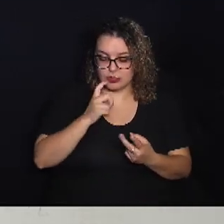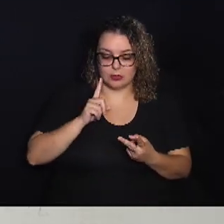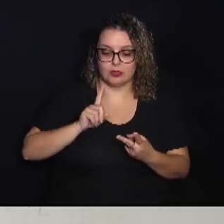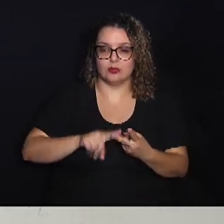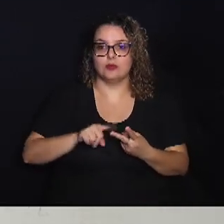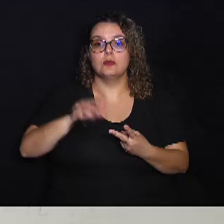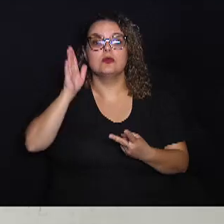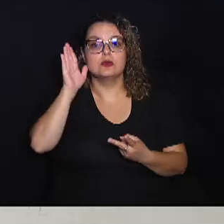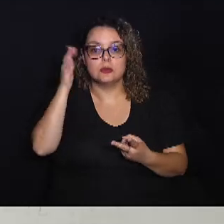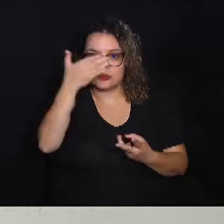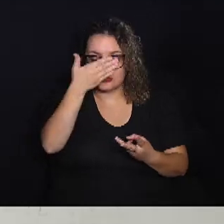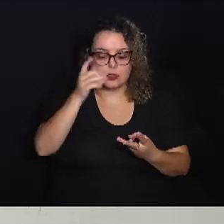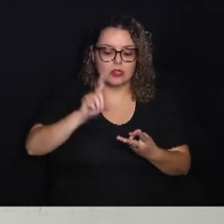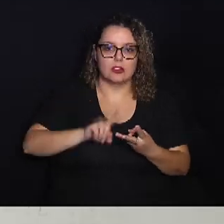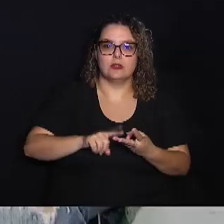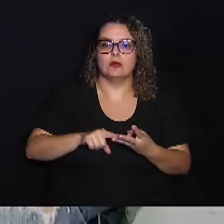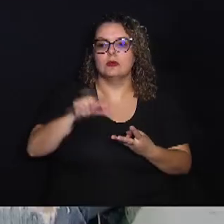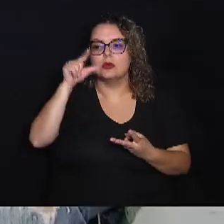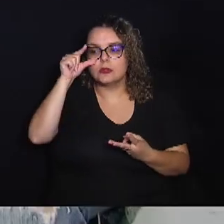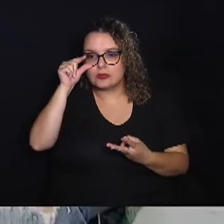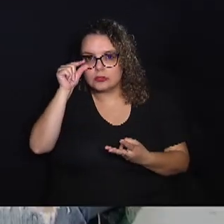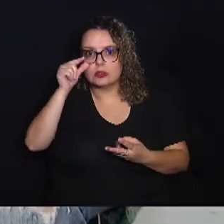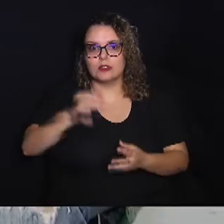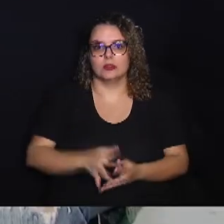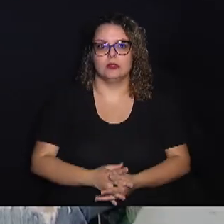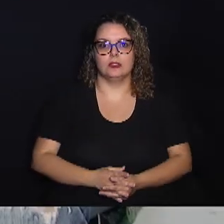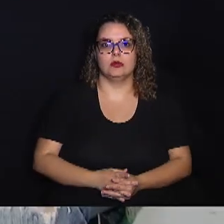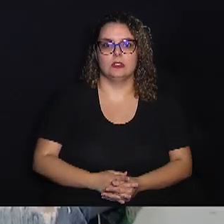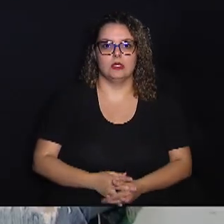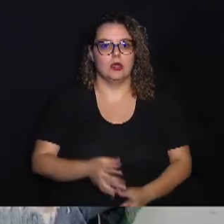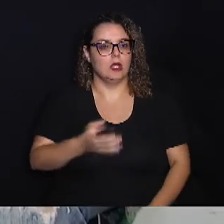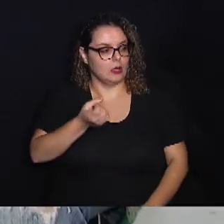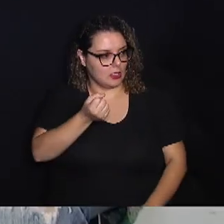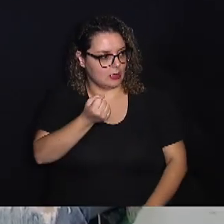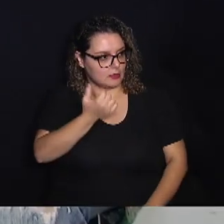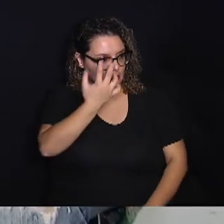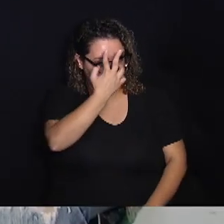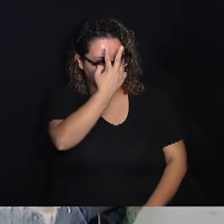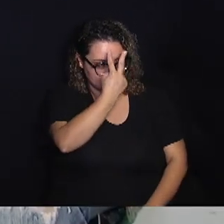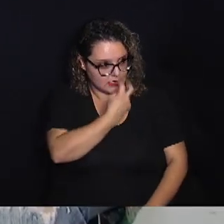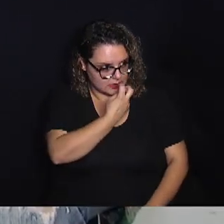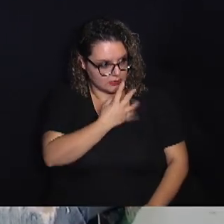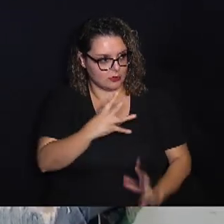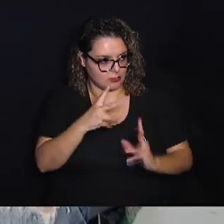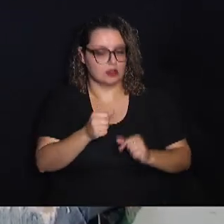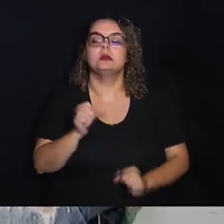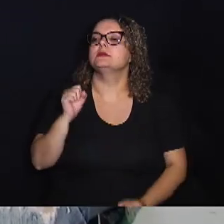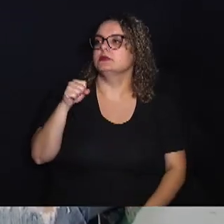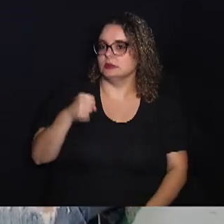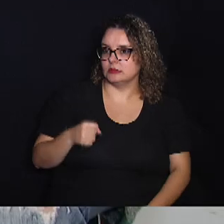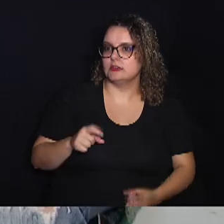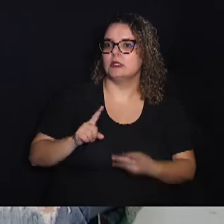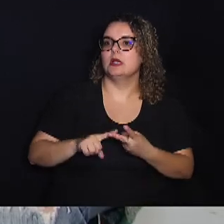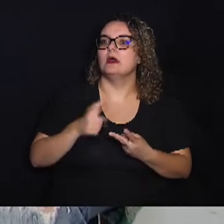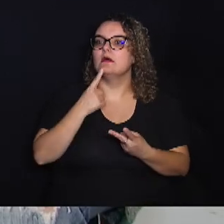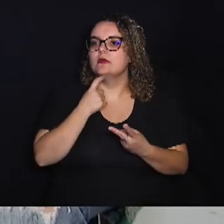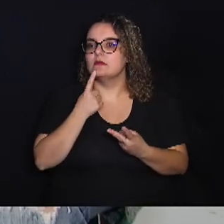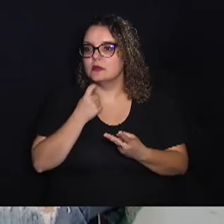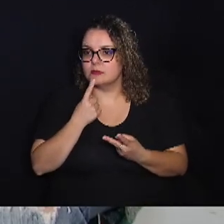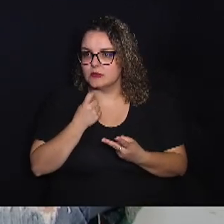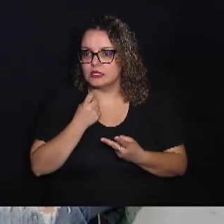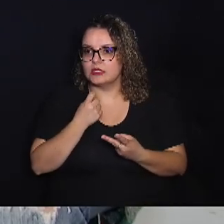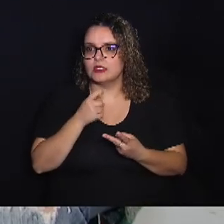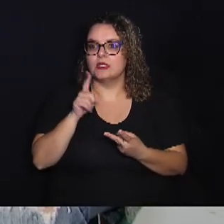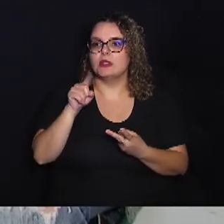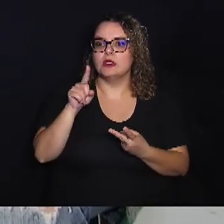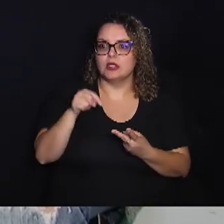cego surdo e a outra é baixa visão. A branca é para cego total? Cego total, a vermelha é